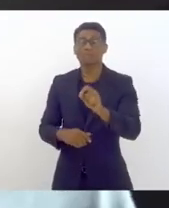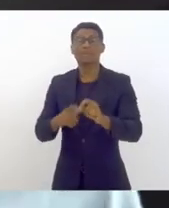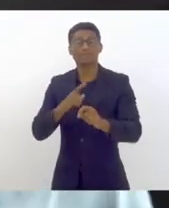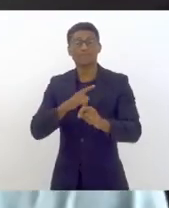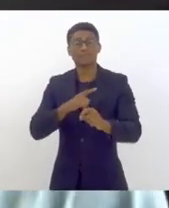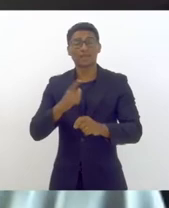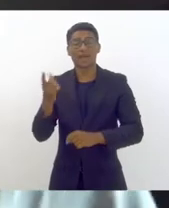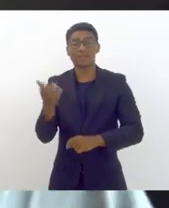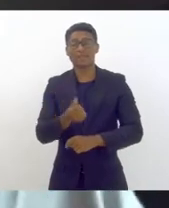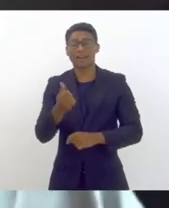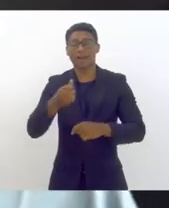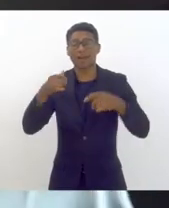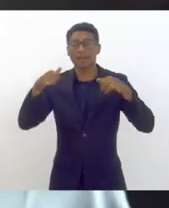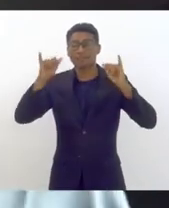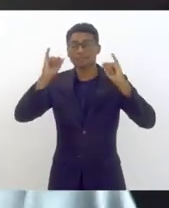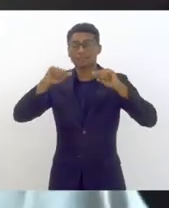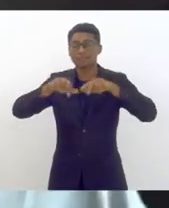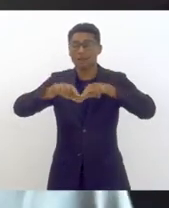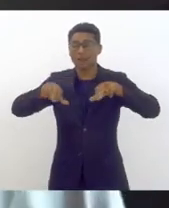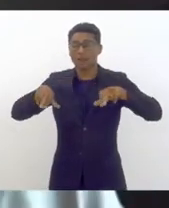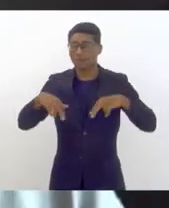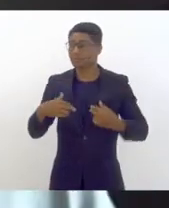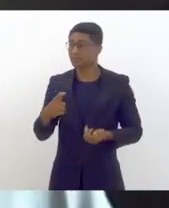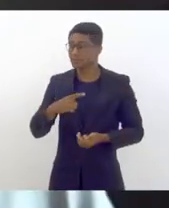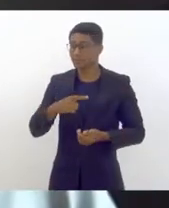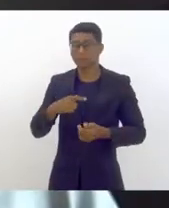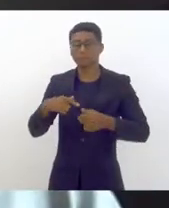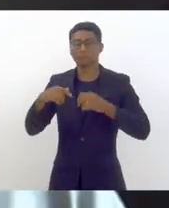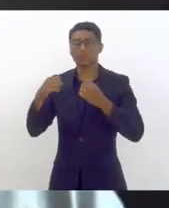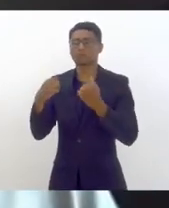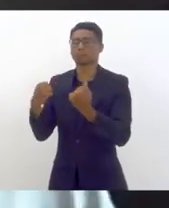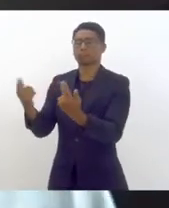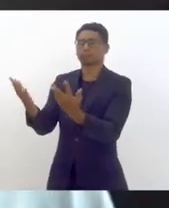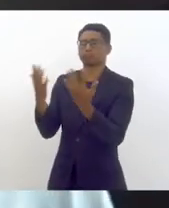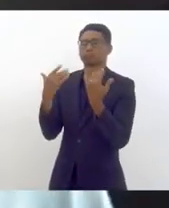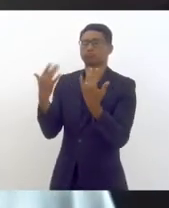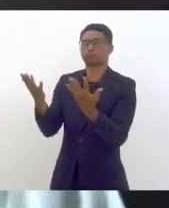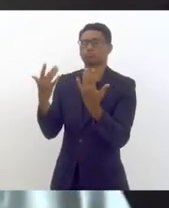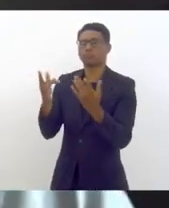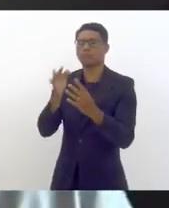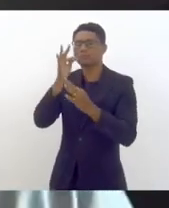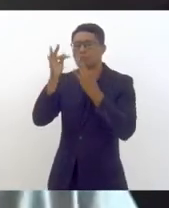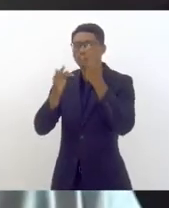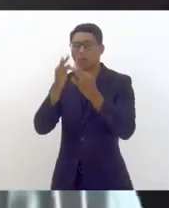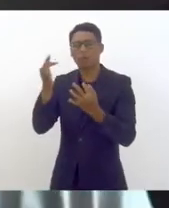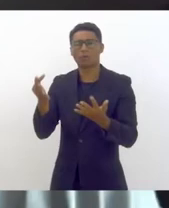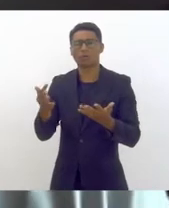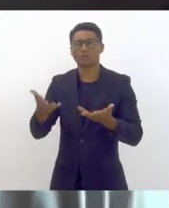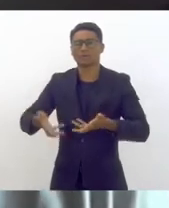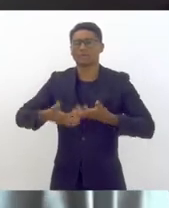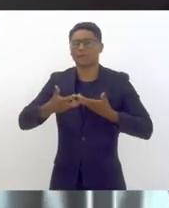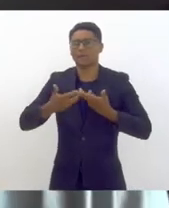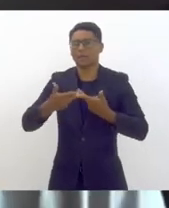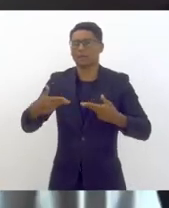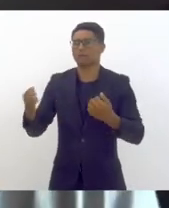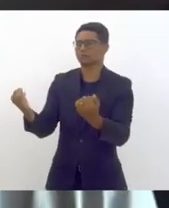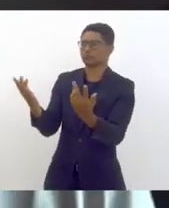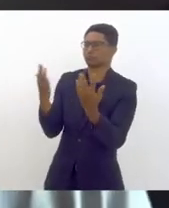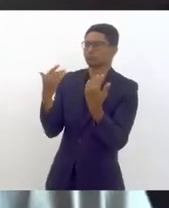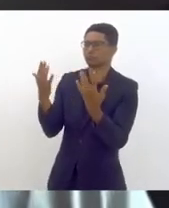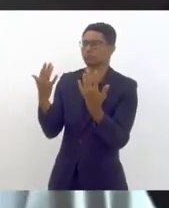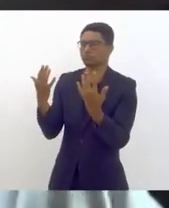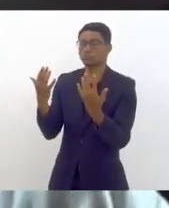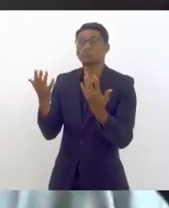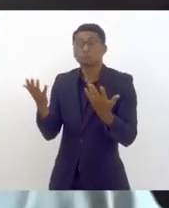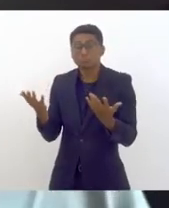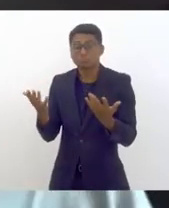plantações dos mais diversos tipos de flores, de legumes, etc. e sem problema nenhum. Claro, a gente tem que se manter dentro da trilha e